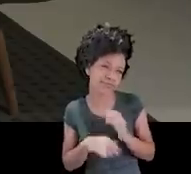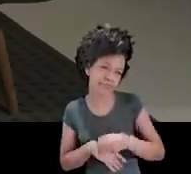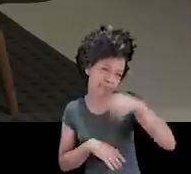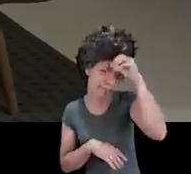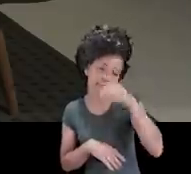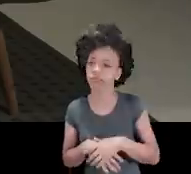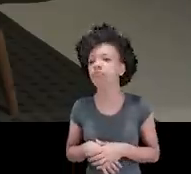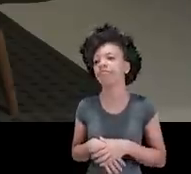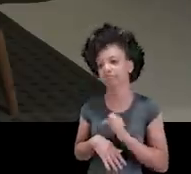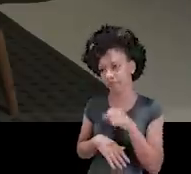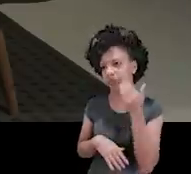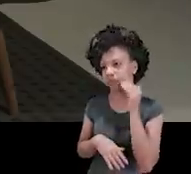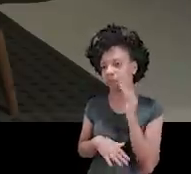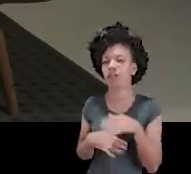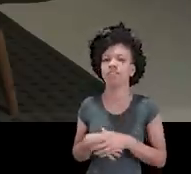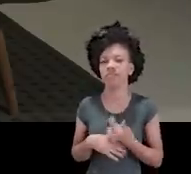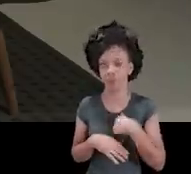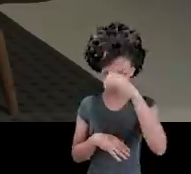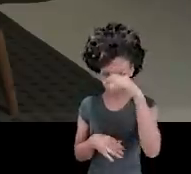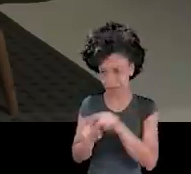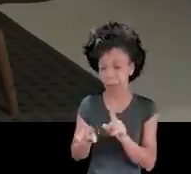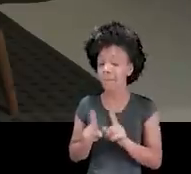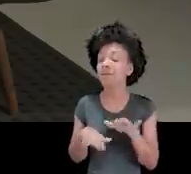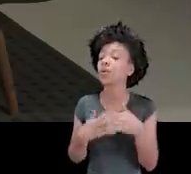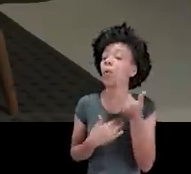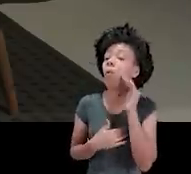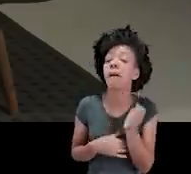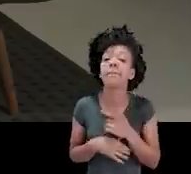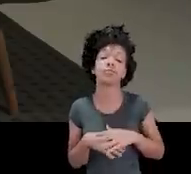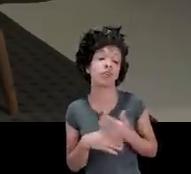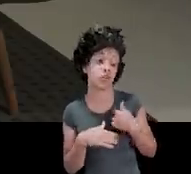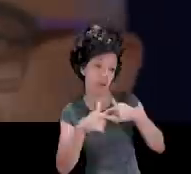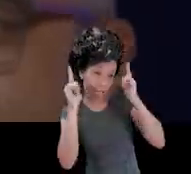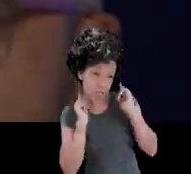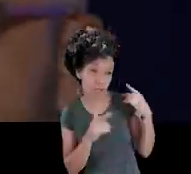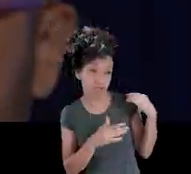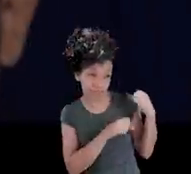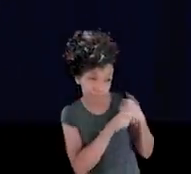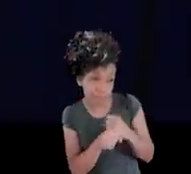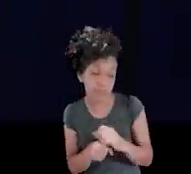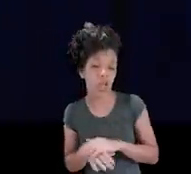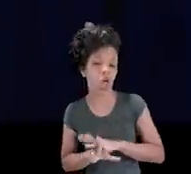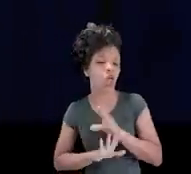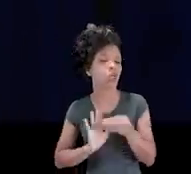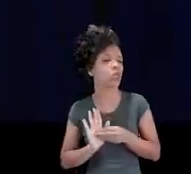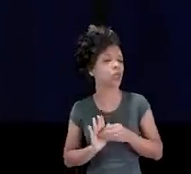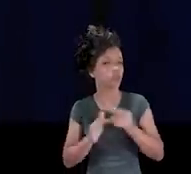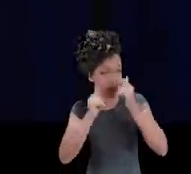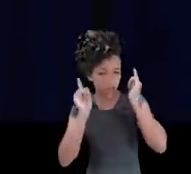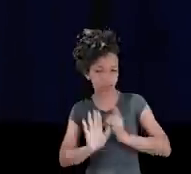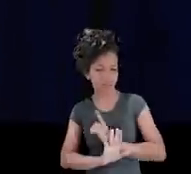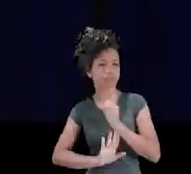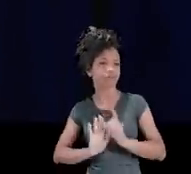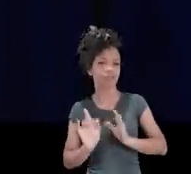confiança também atrai babaca. É. Qual a piada que você mais ouviu, careca, nesse tempo todo? Cara, como eu raspo faz tempo, todo careca que se destaca...